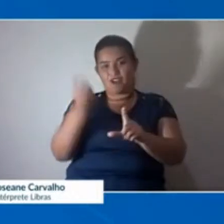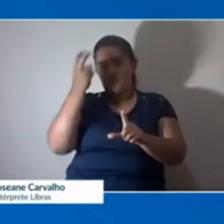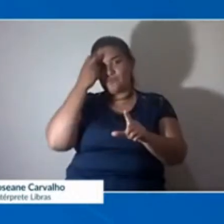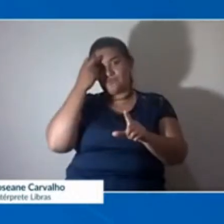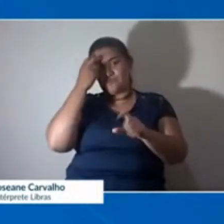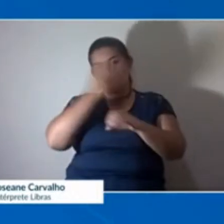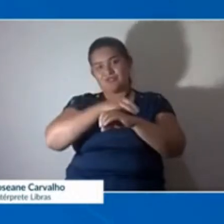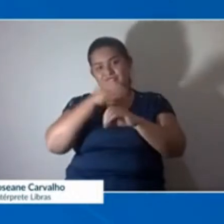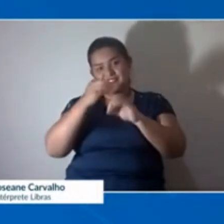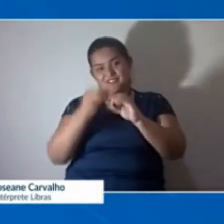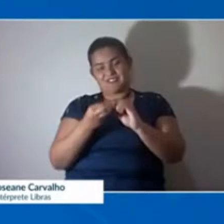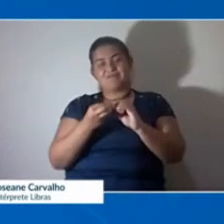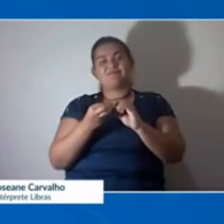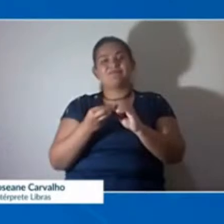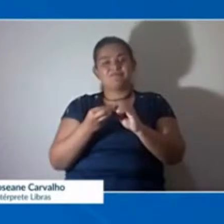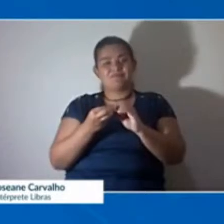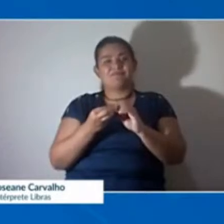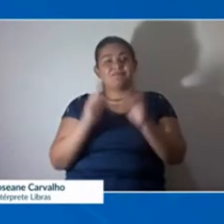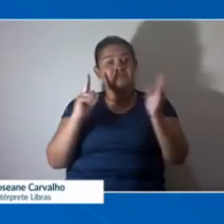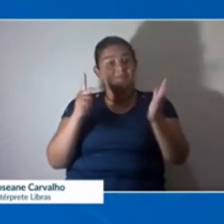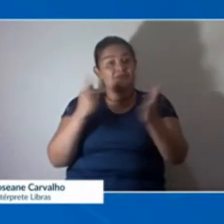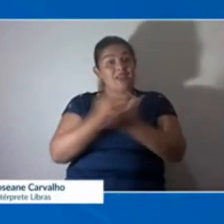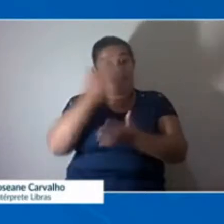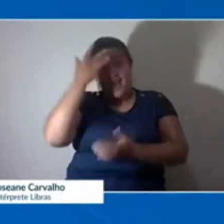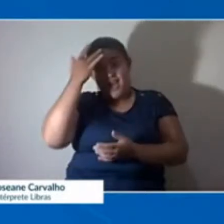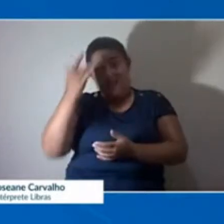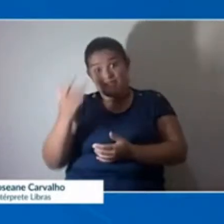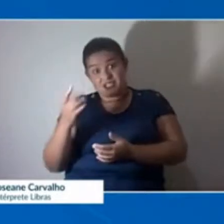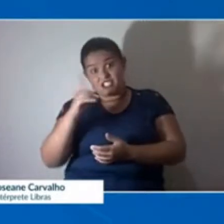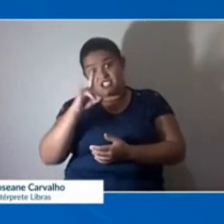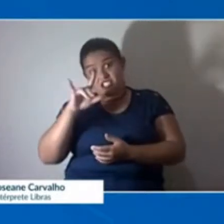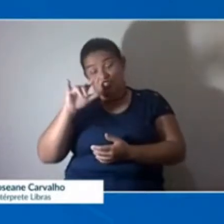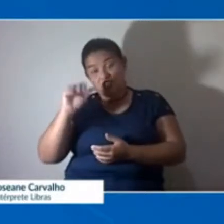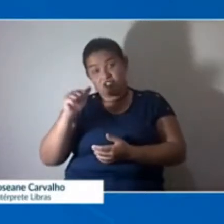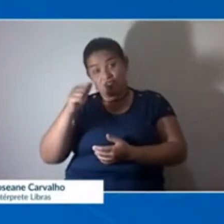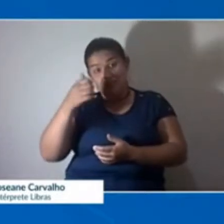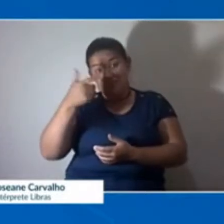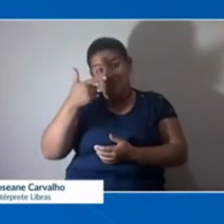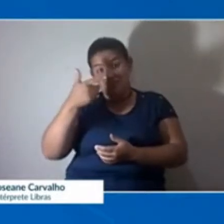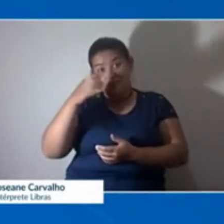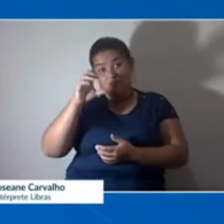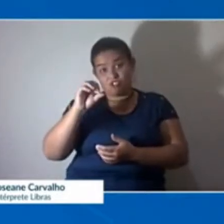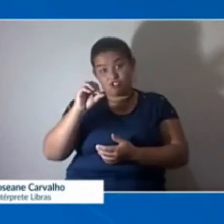na verdade, Culturas na UFG, que acontece amanhã, dia 29/7,